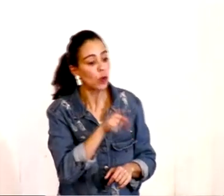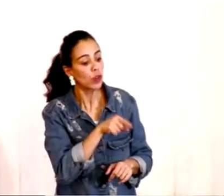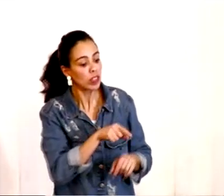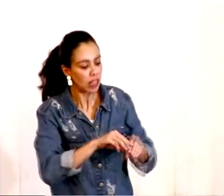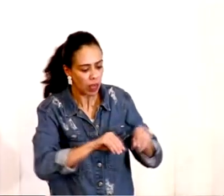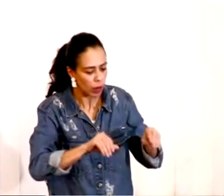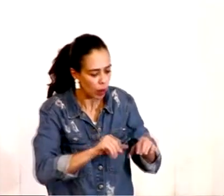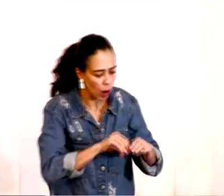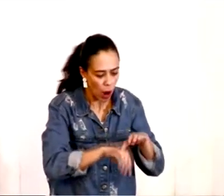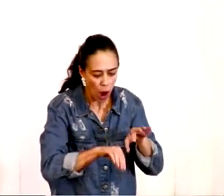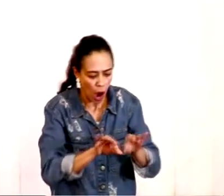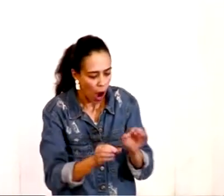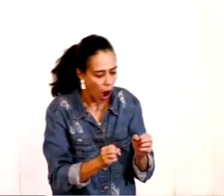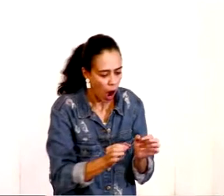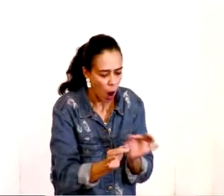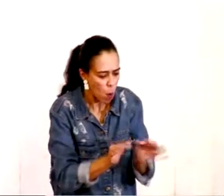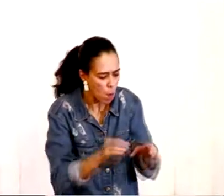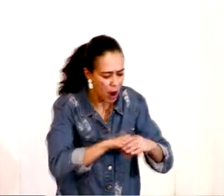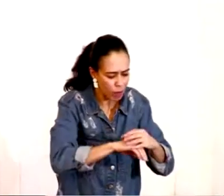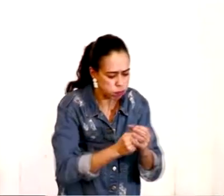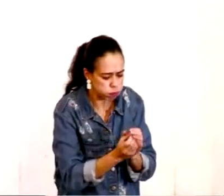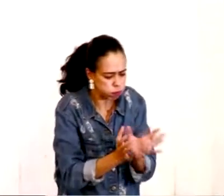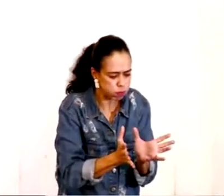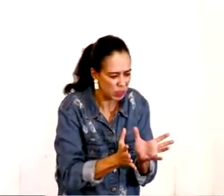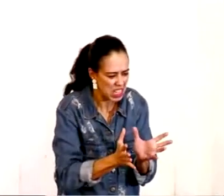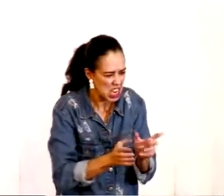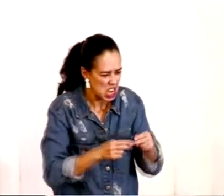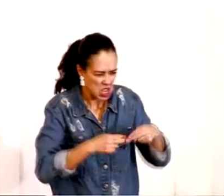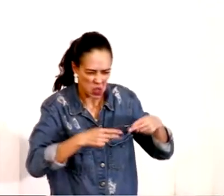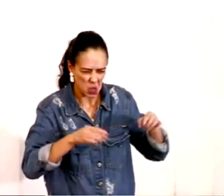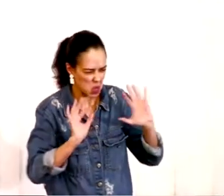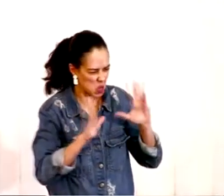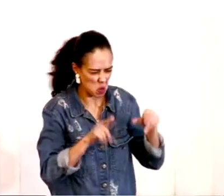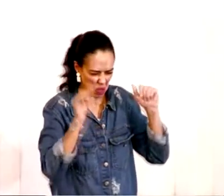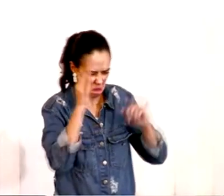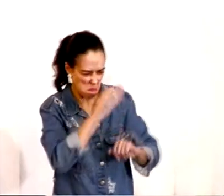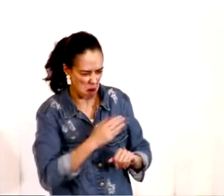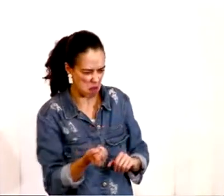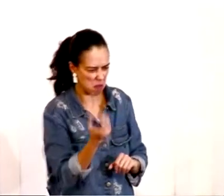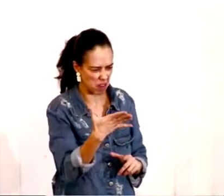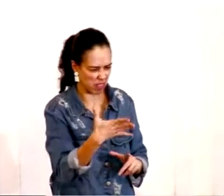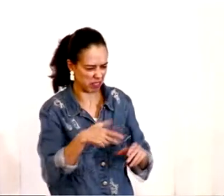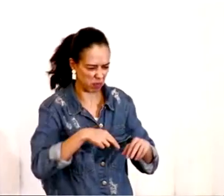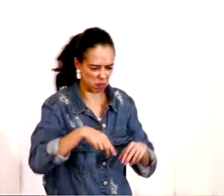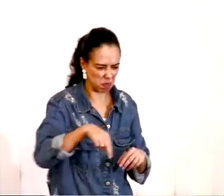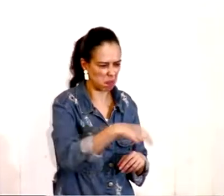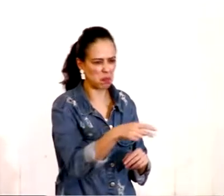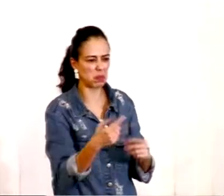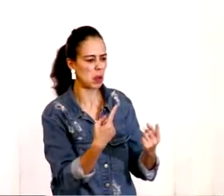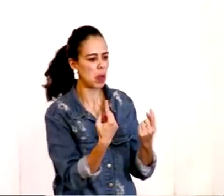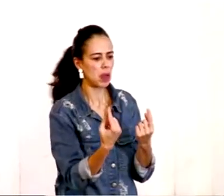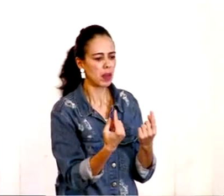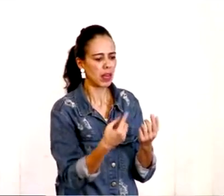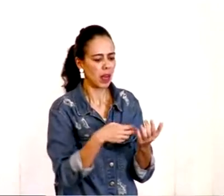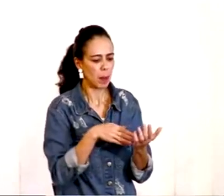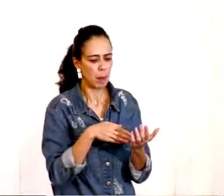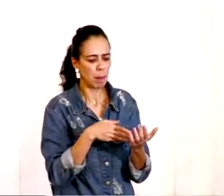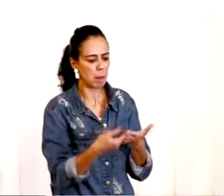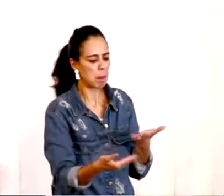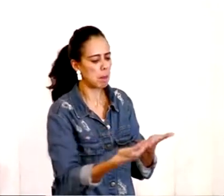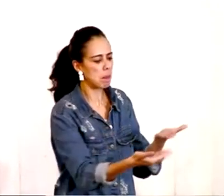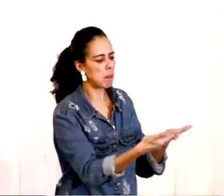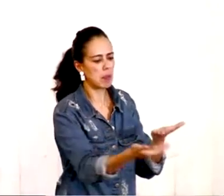pela terra. Além de amaldiçoar Caim, Deus também vai amaldiçoar o